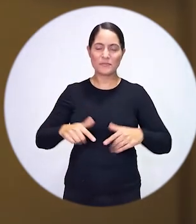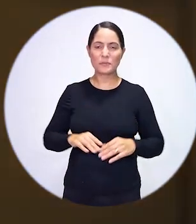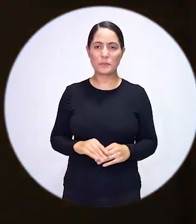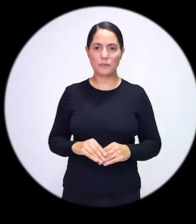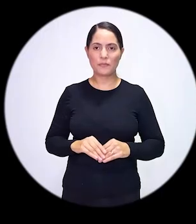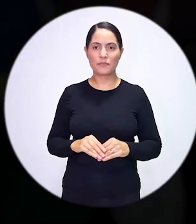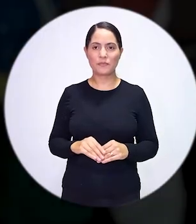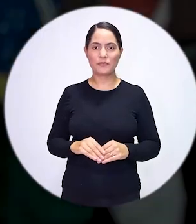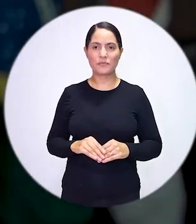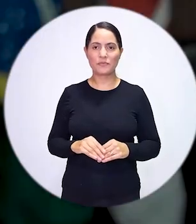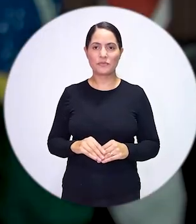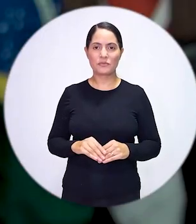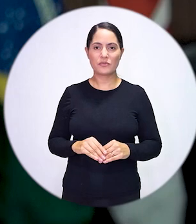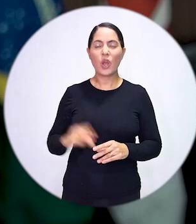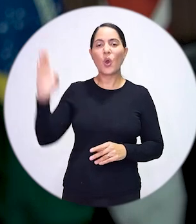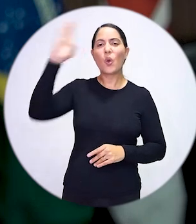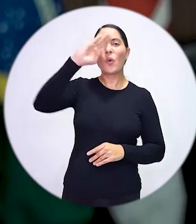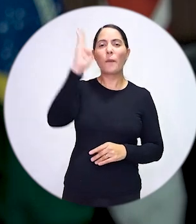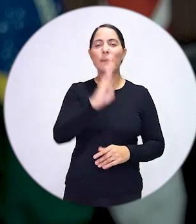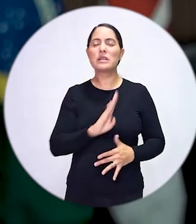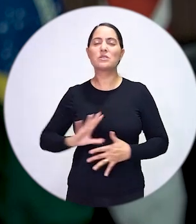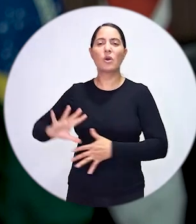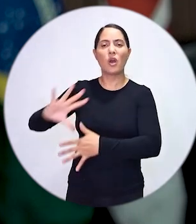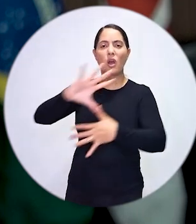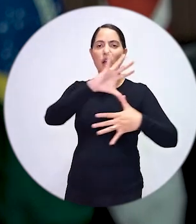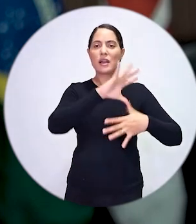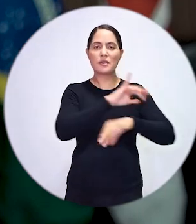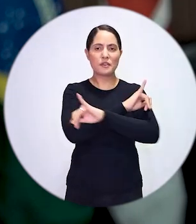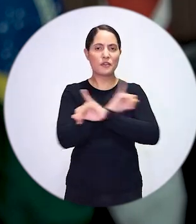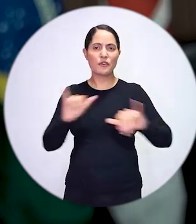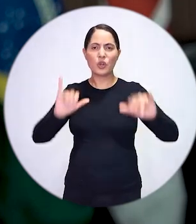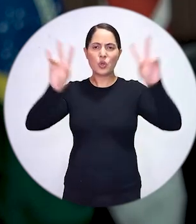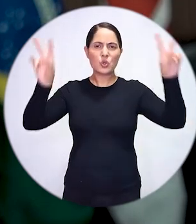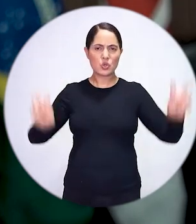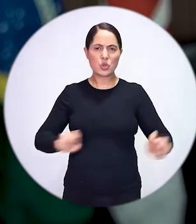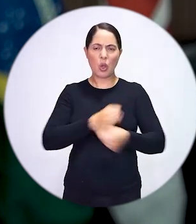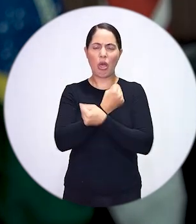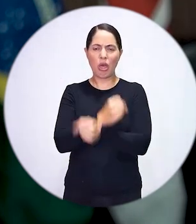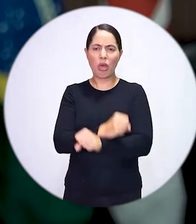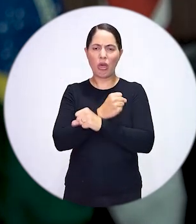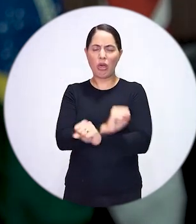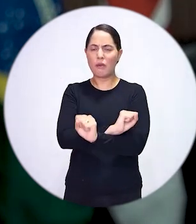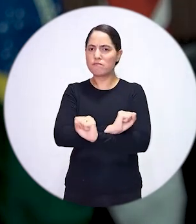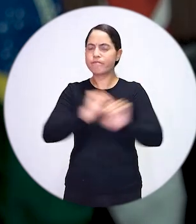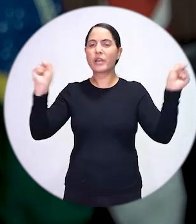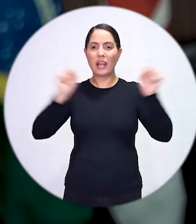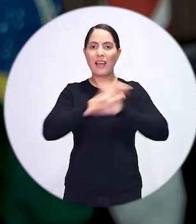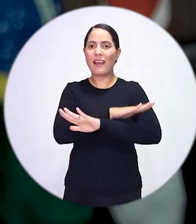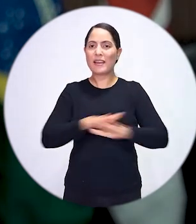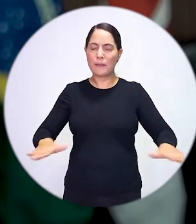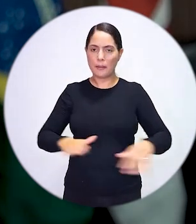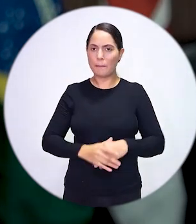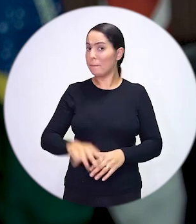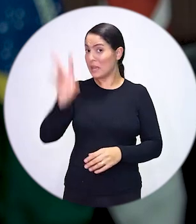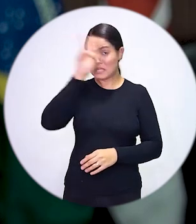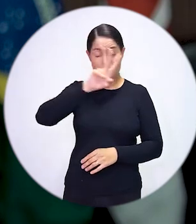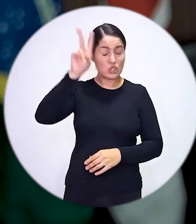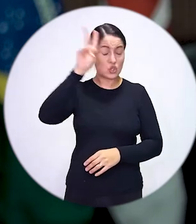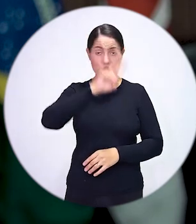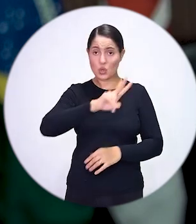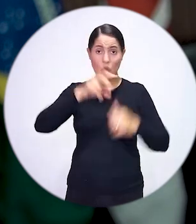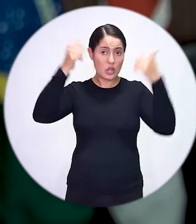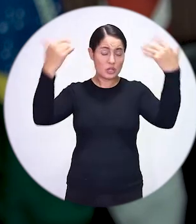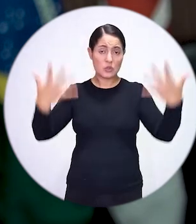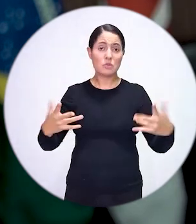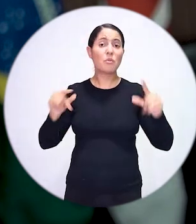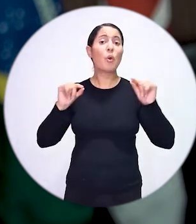Brasil. O Brasil foi o último país das Américas a abolir a escravidão. O que muitos livros de história não contavam até aqui